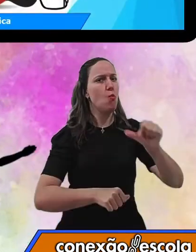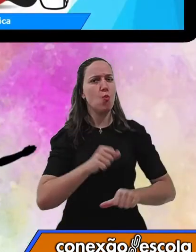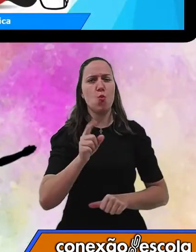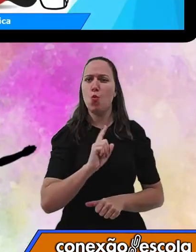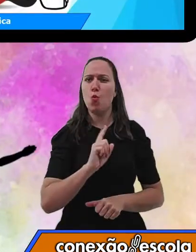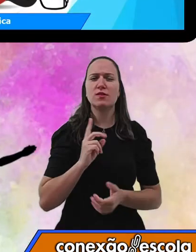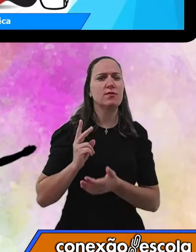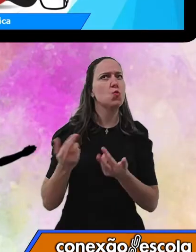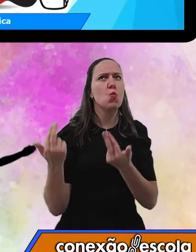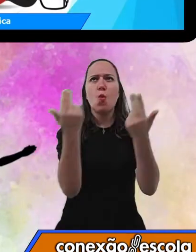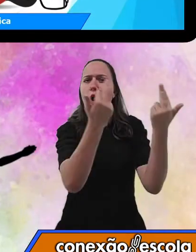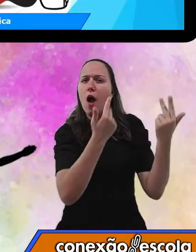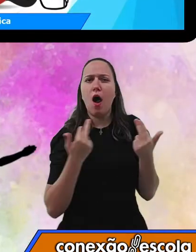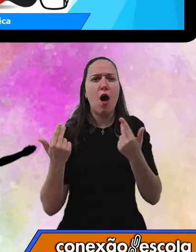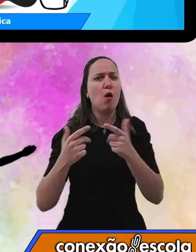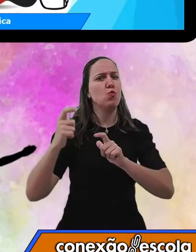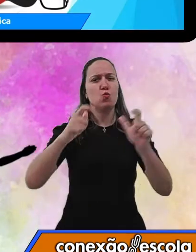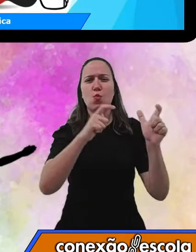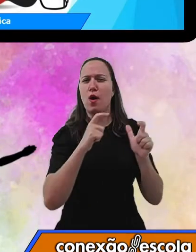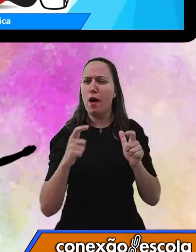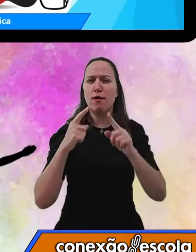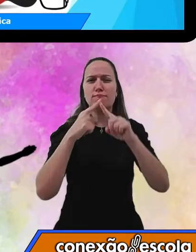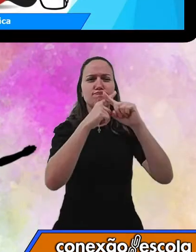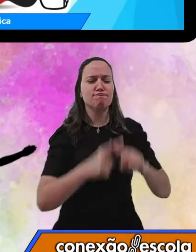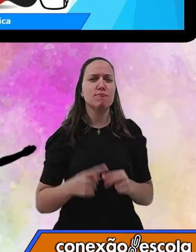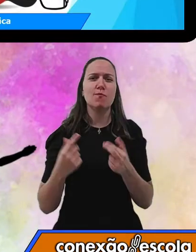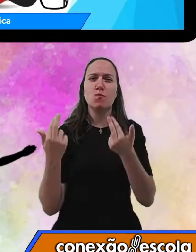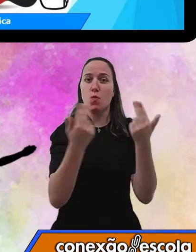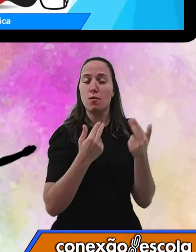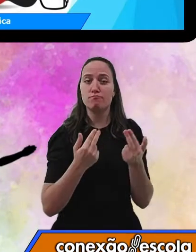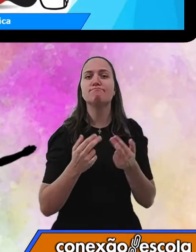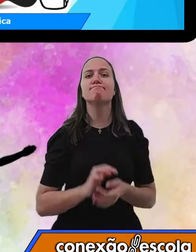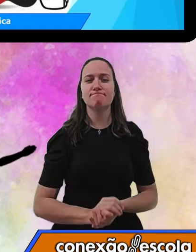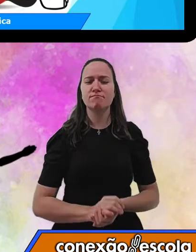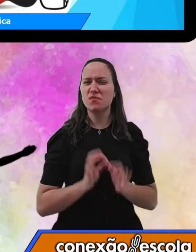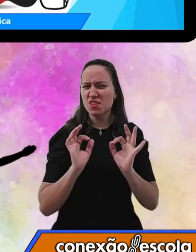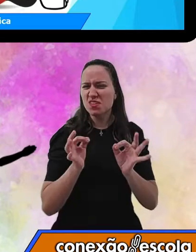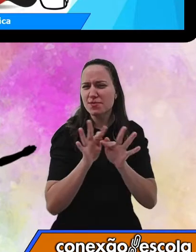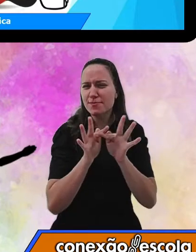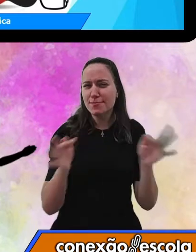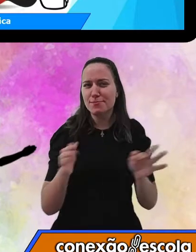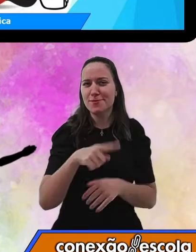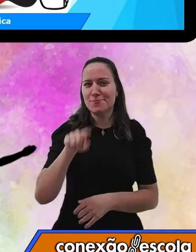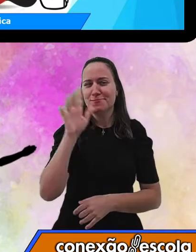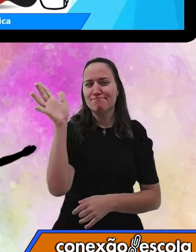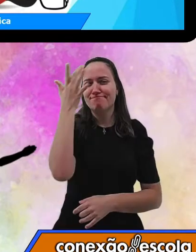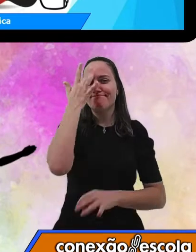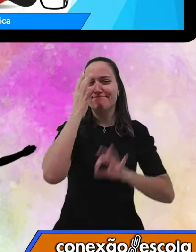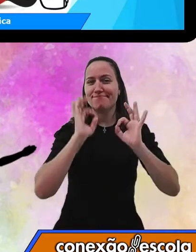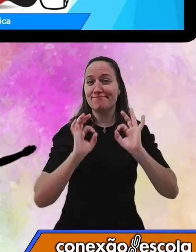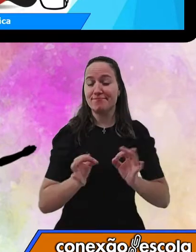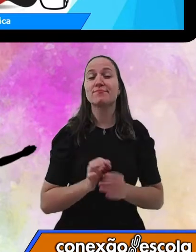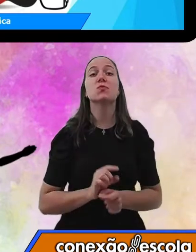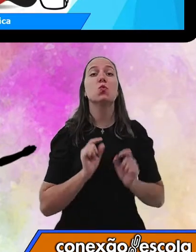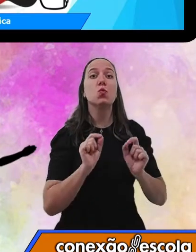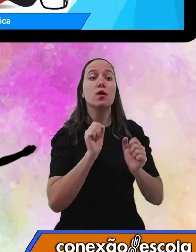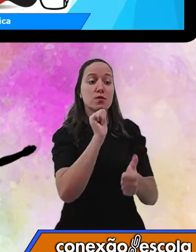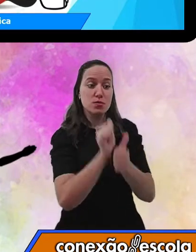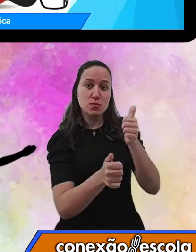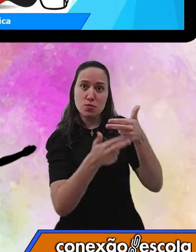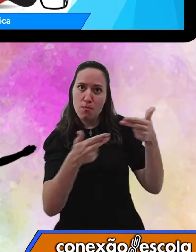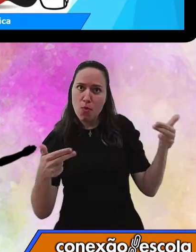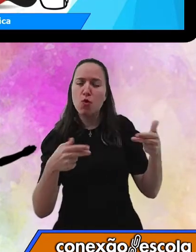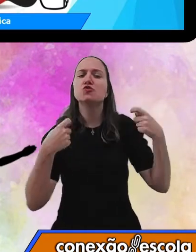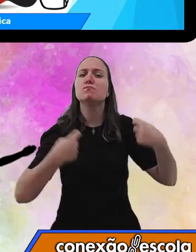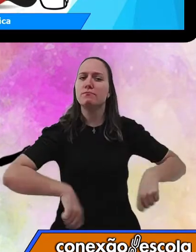e campeonatos. Bem simples, não é mesmo? Tenho certeza que você não vai esquecer mais. Esporte são